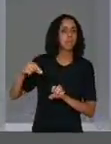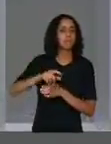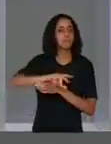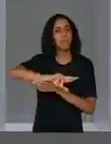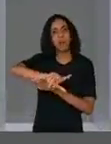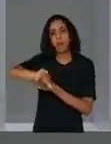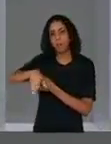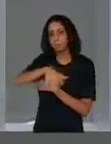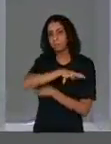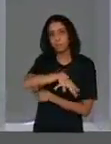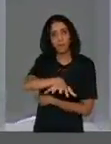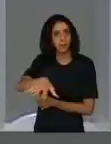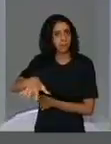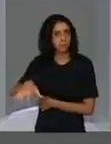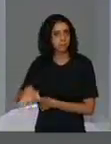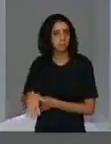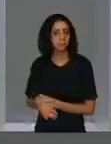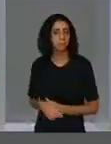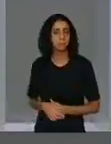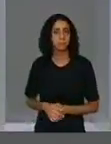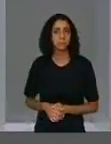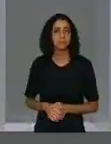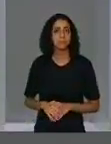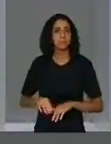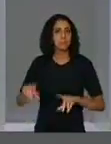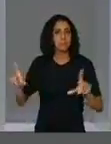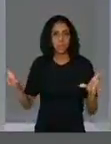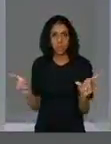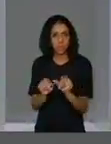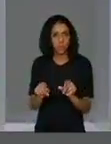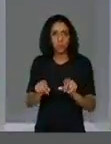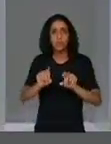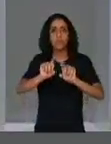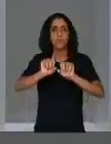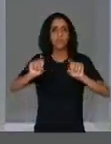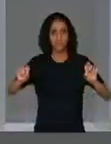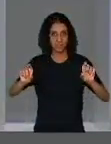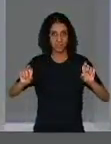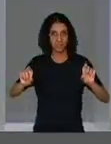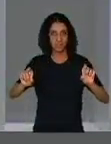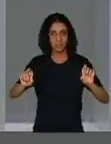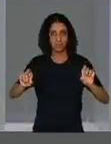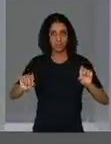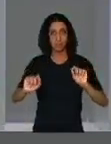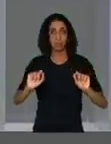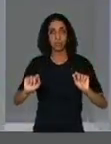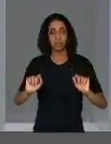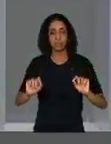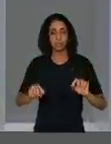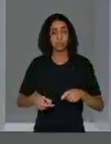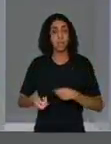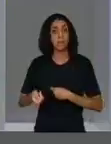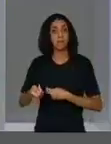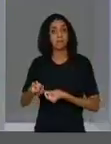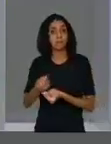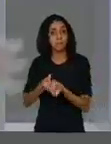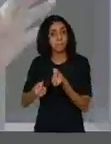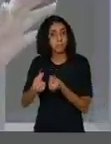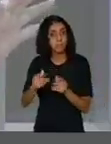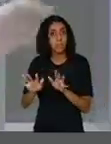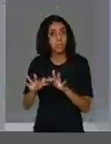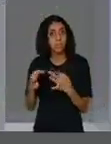de todos os setores. E resumo tudo numa frase, presidente. As finanças das famílias